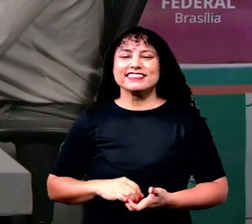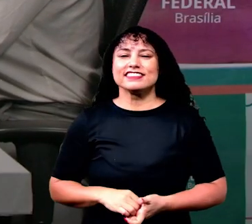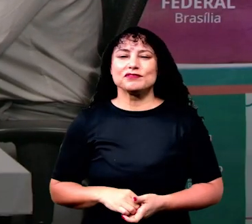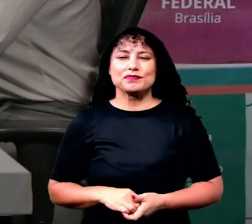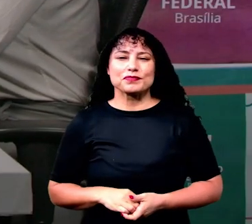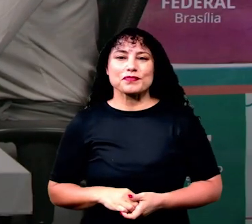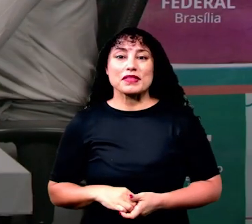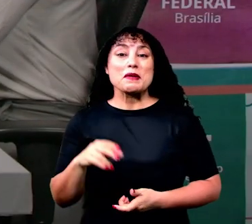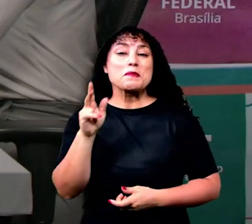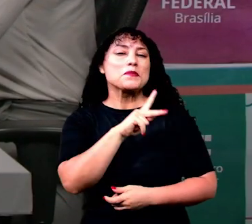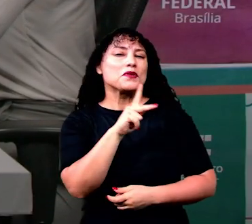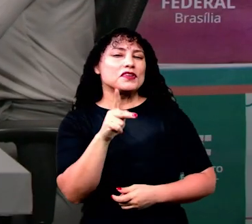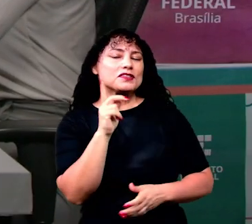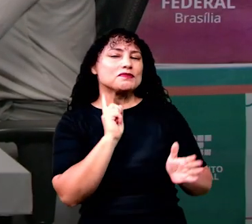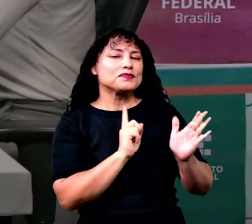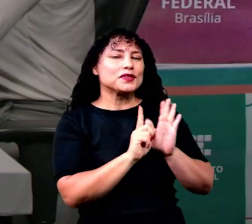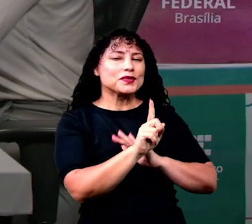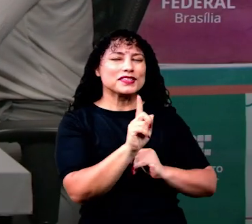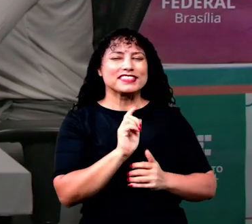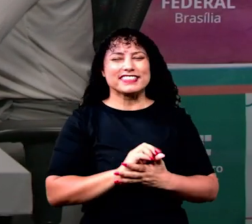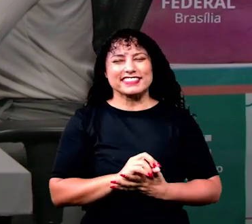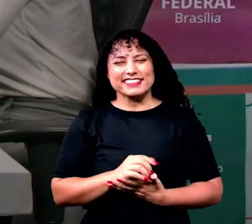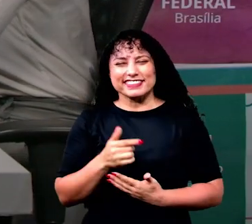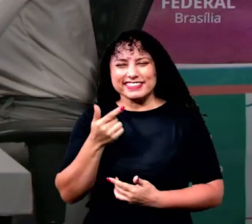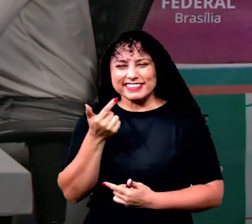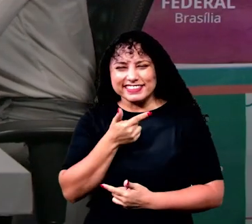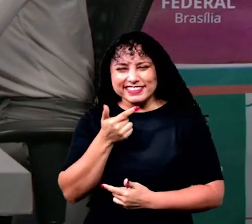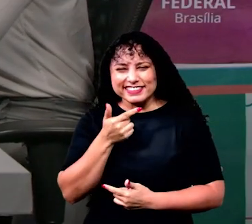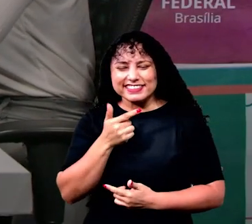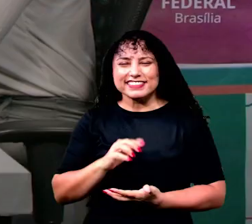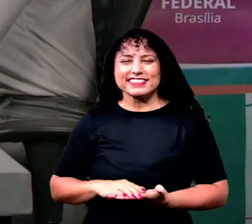bacana. Professora,